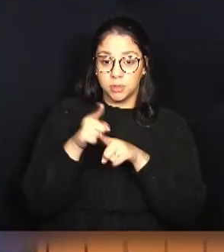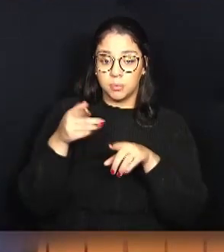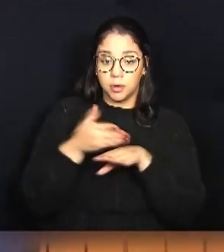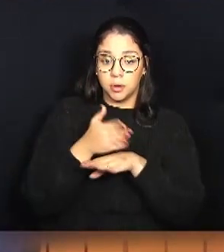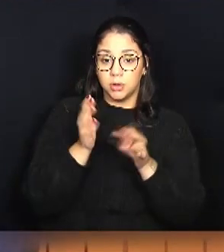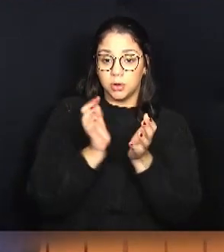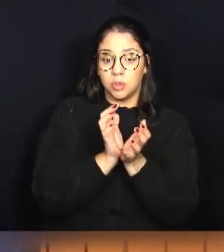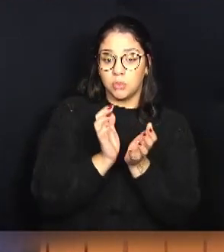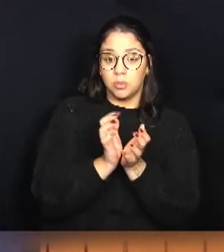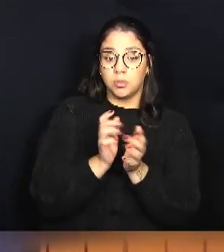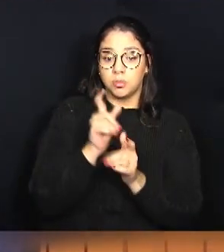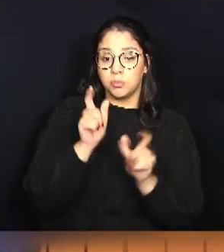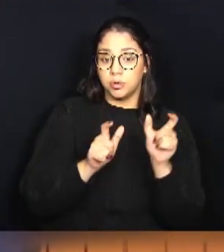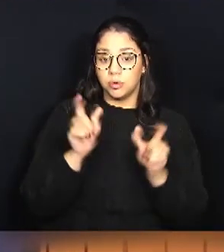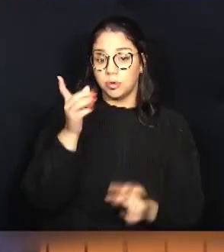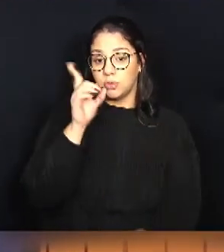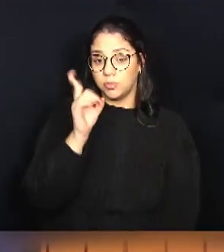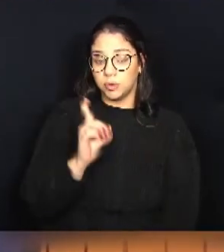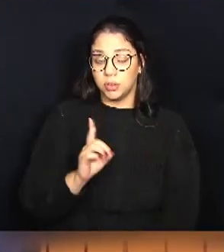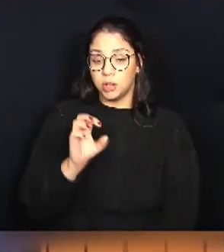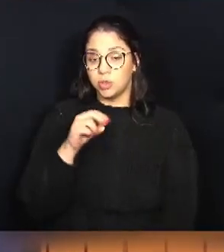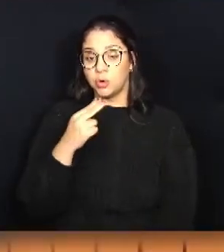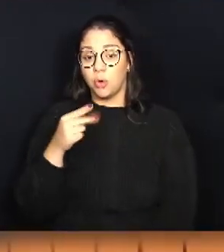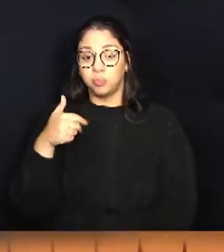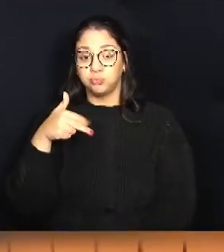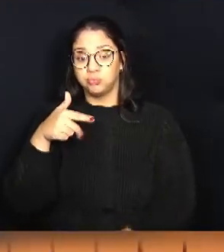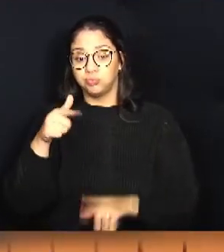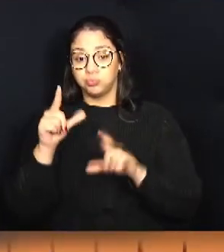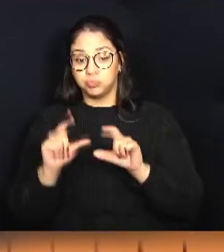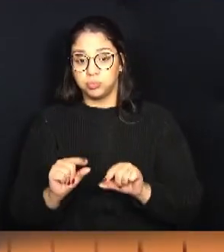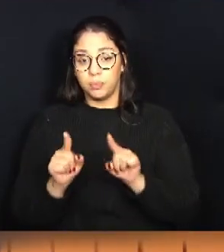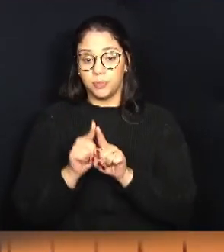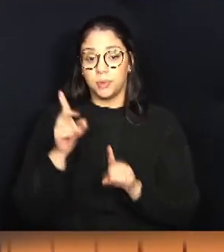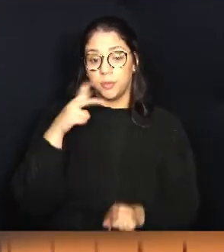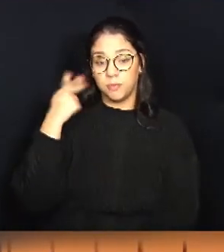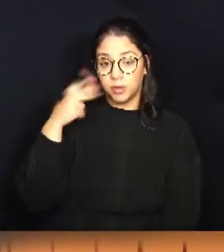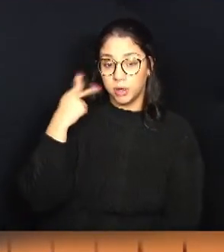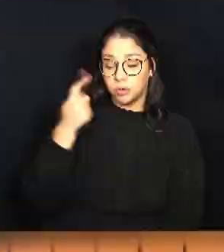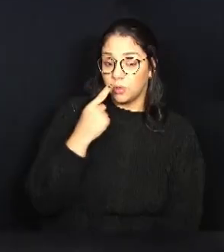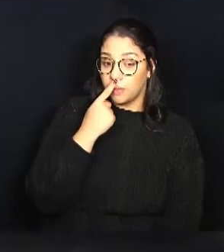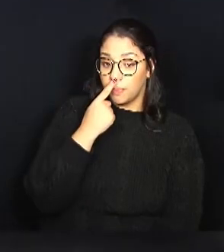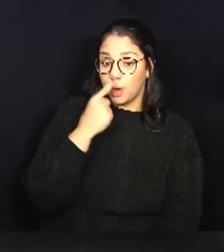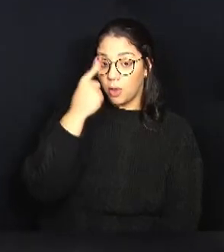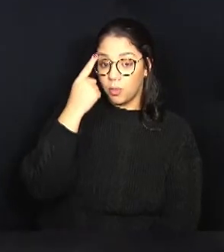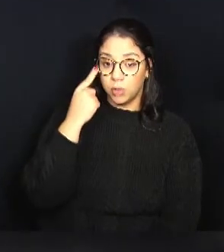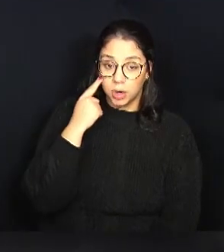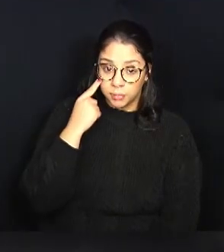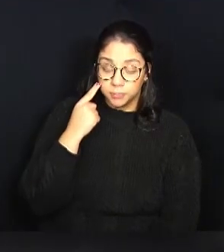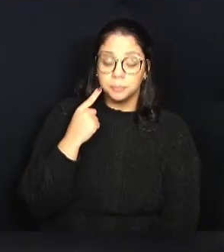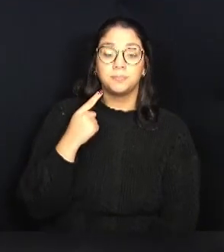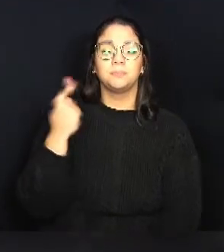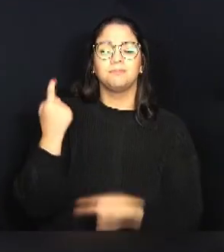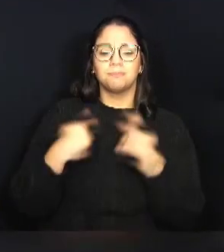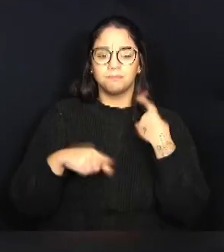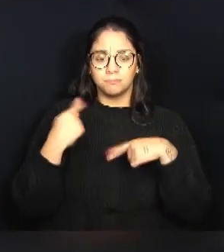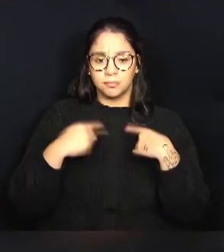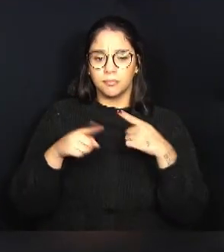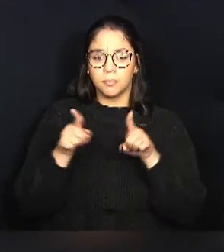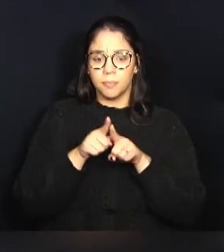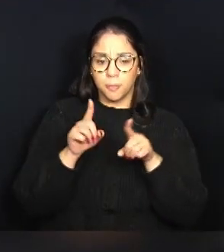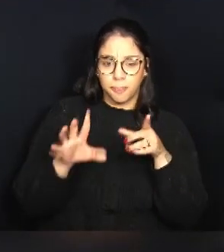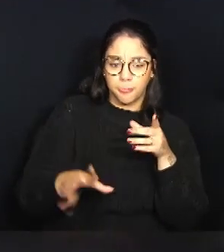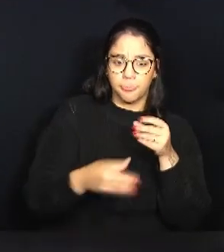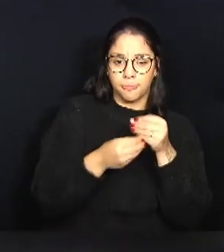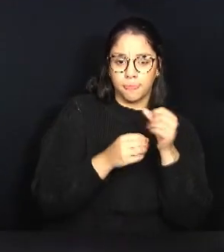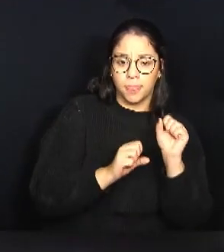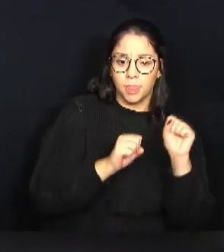com Deficiência ou Mobilidade Reduzida, e a vereadora Paola Miguel. O debate ainda foi reforçado